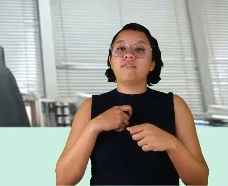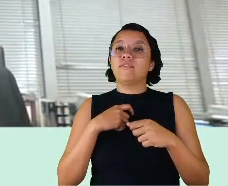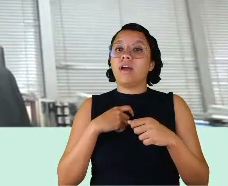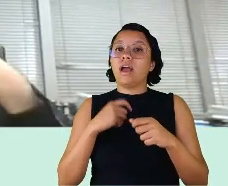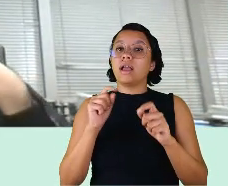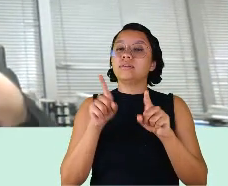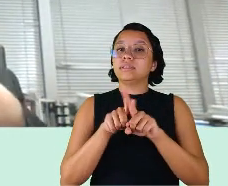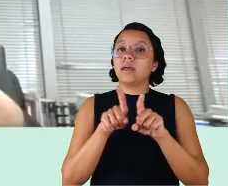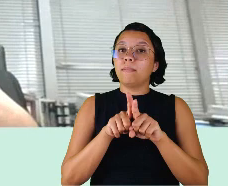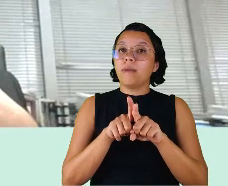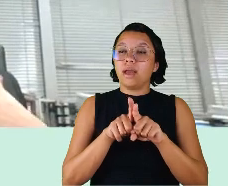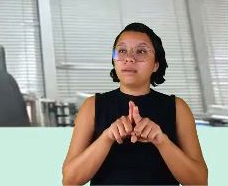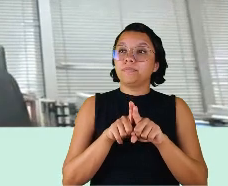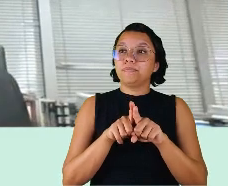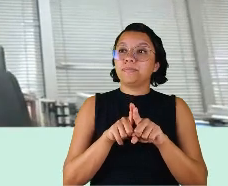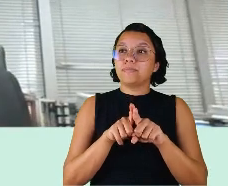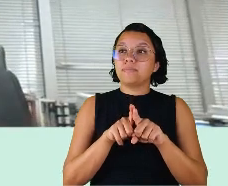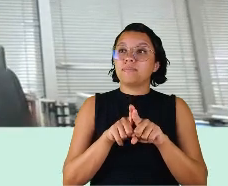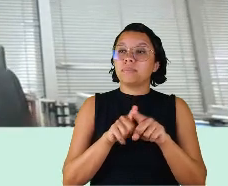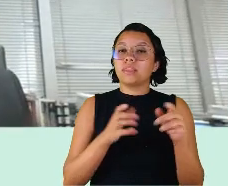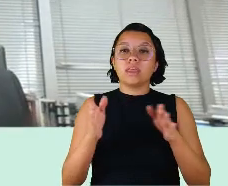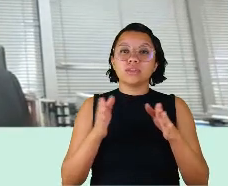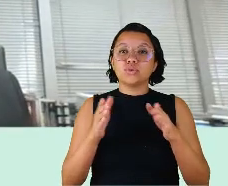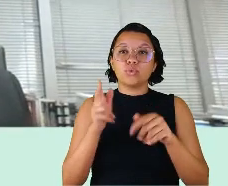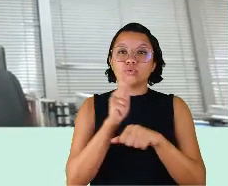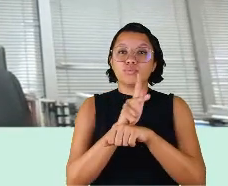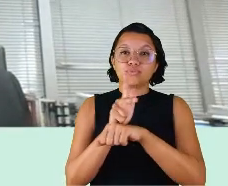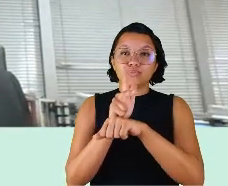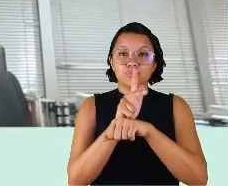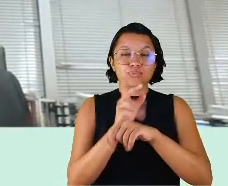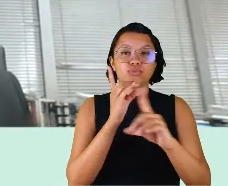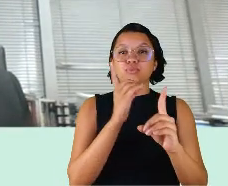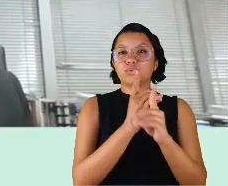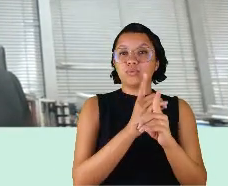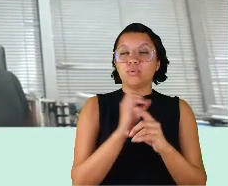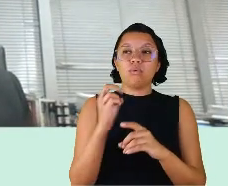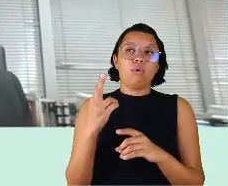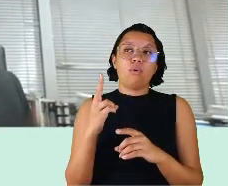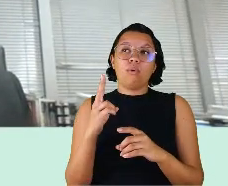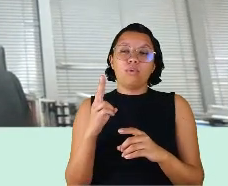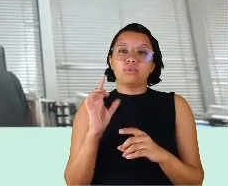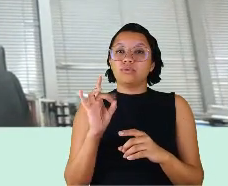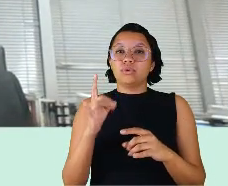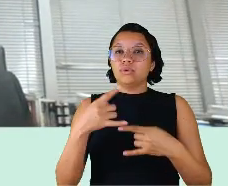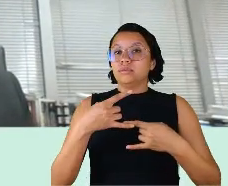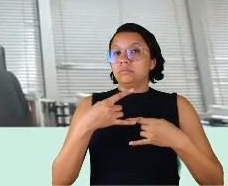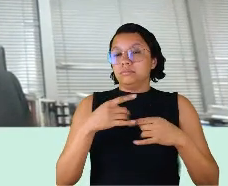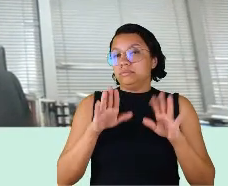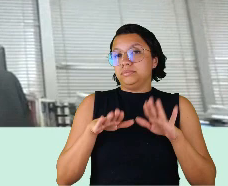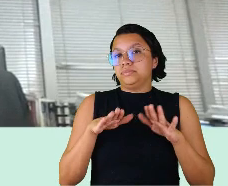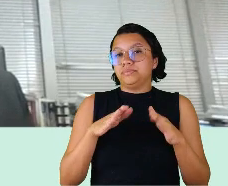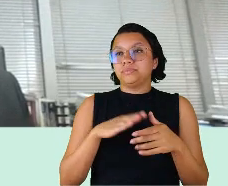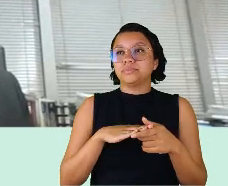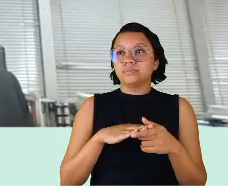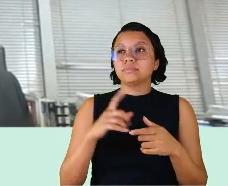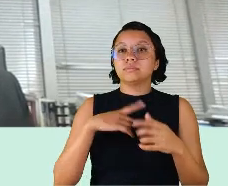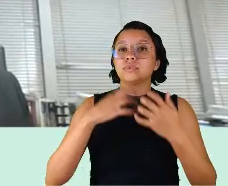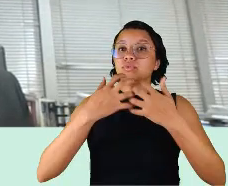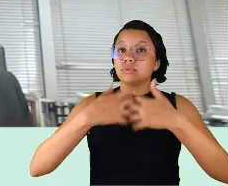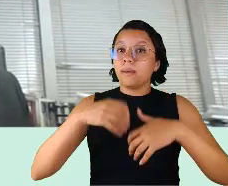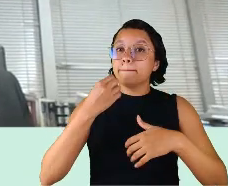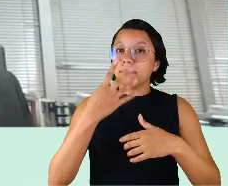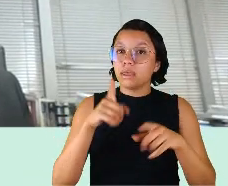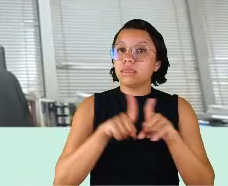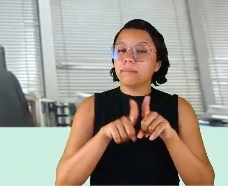sucesso as sessões por videoconferência ou apenas eletrônicas mesmo, tem funcionado bastante